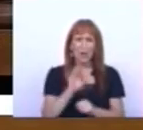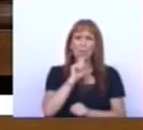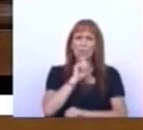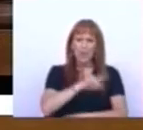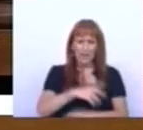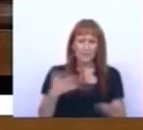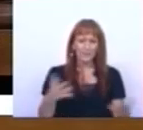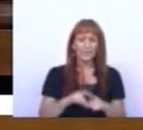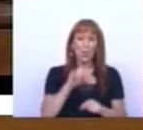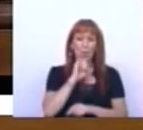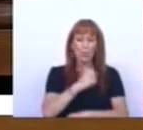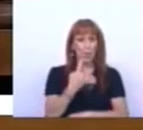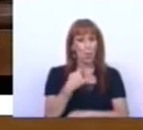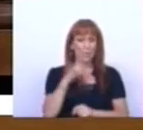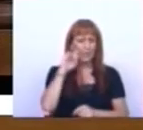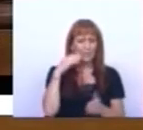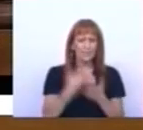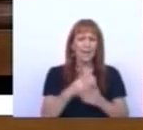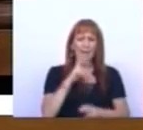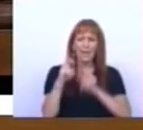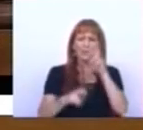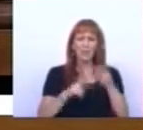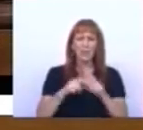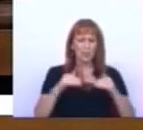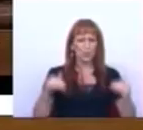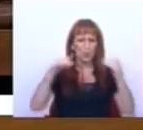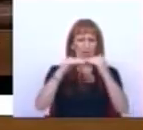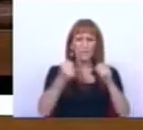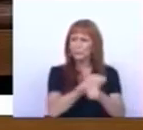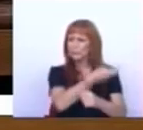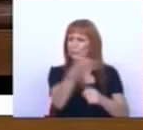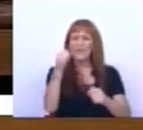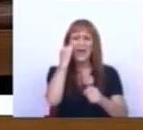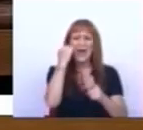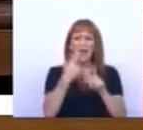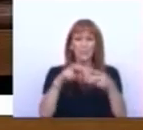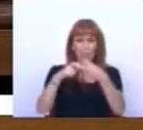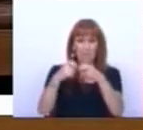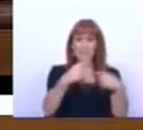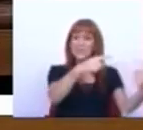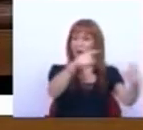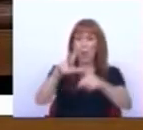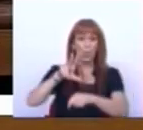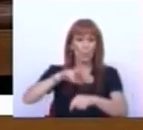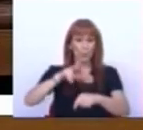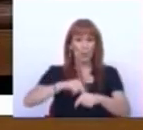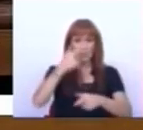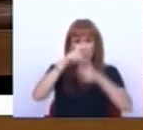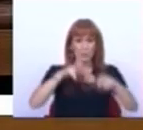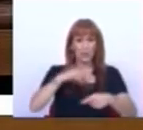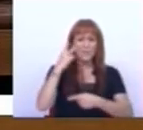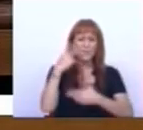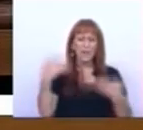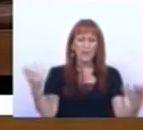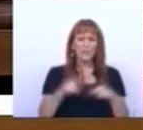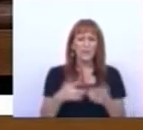oportunidade. Uma oportunidade para garantir as respostas à altura do universo e da gravidade dos problemas que o país e os portugueses